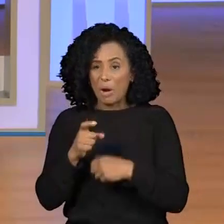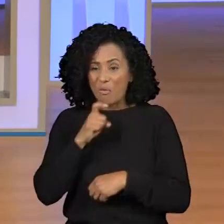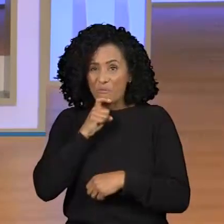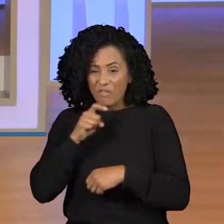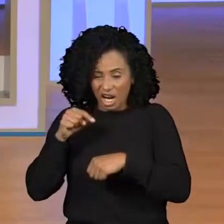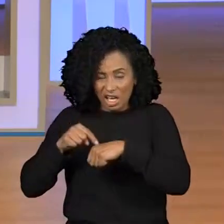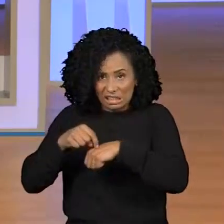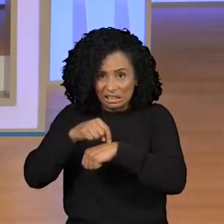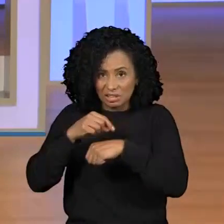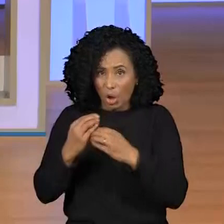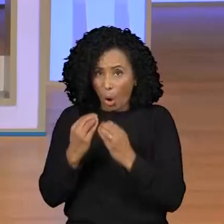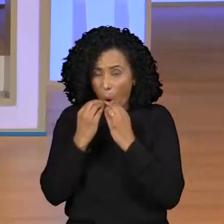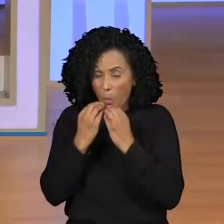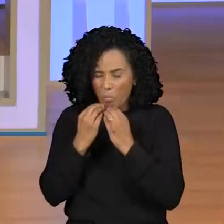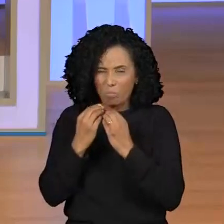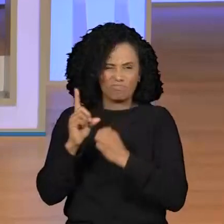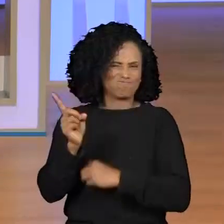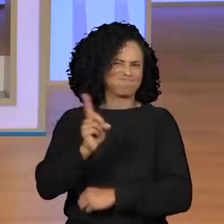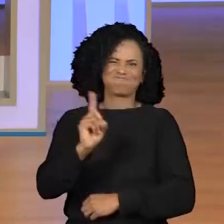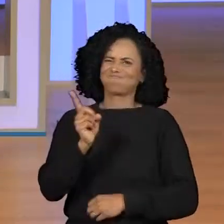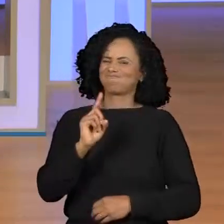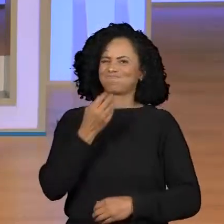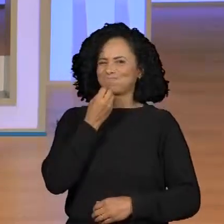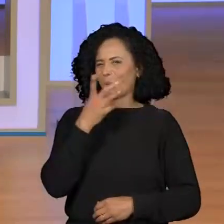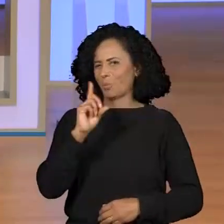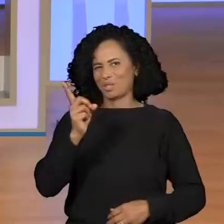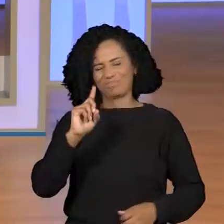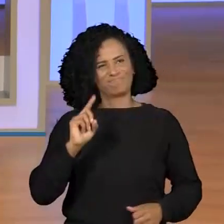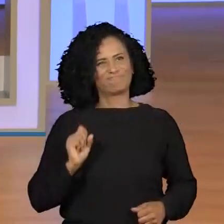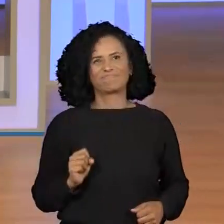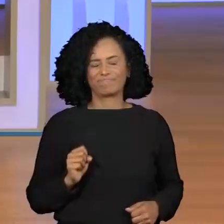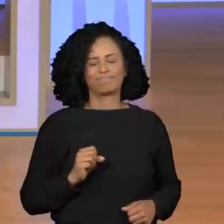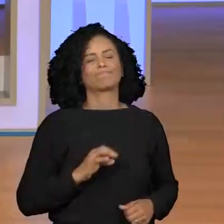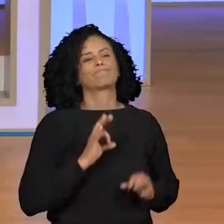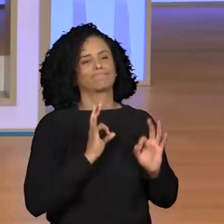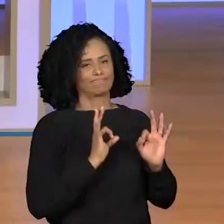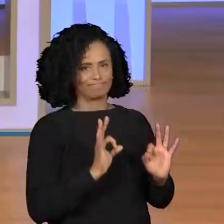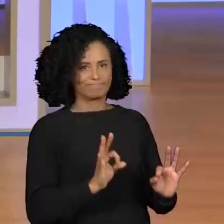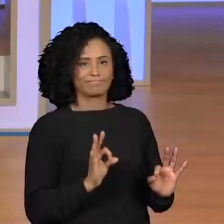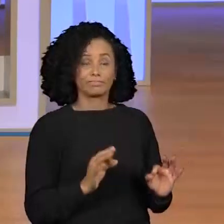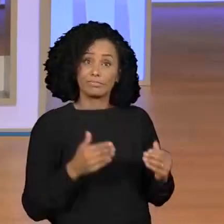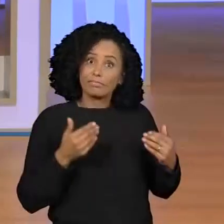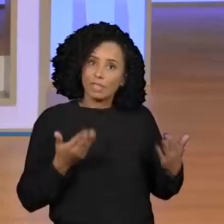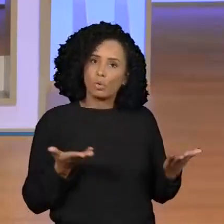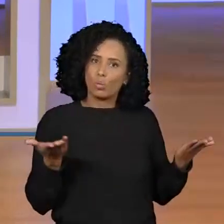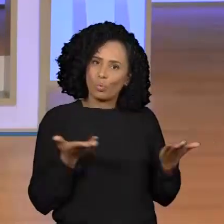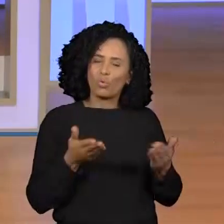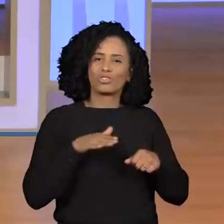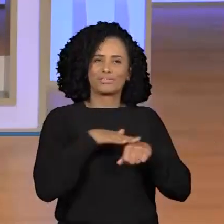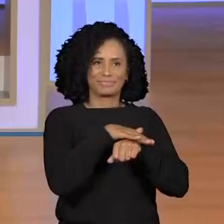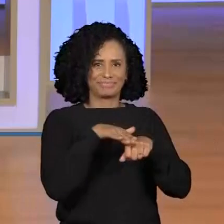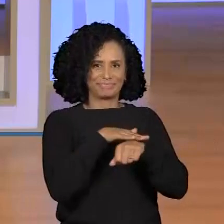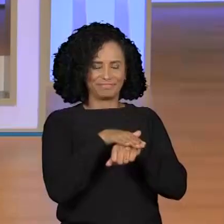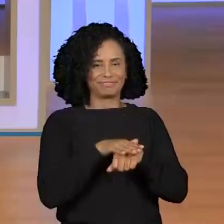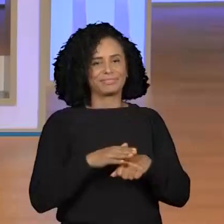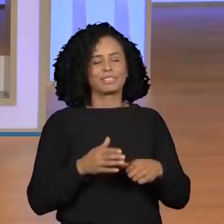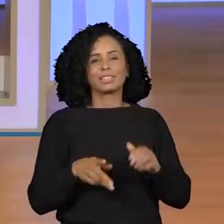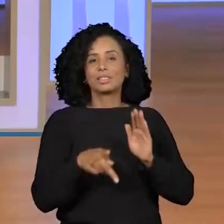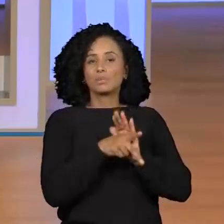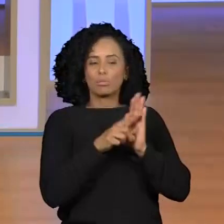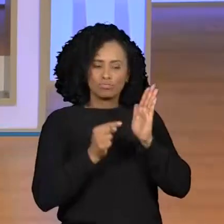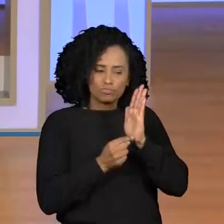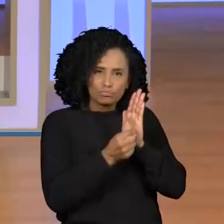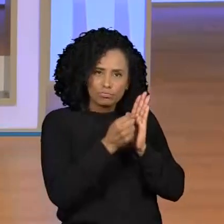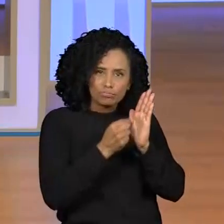que esteja embolorado, a não ser aquele queijo lá. Queijo, exatamente. Então, é isso que a gente vai conversar hoje, sobre alguns